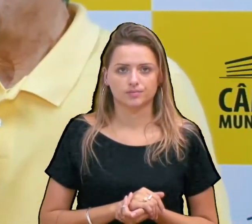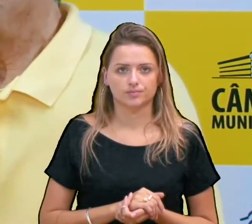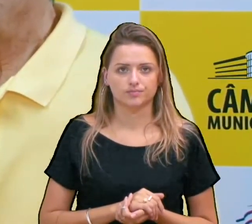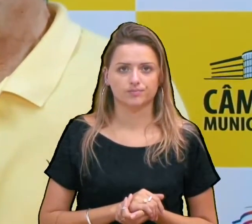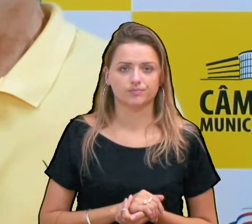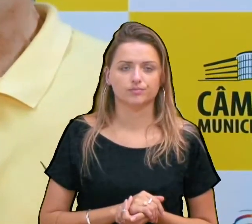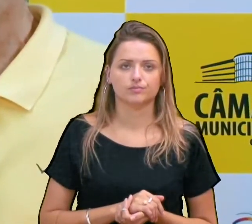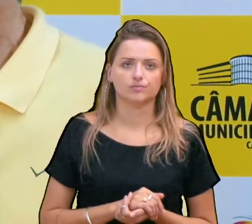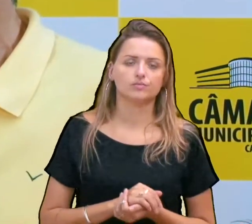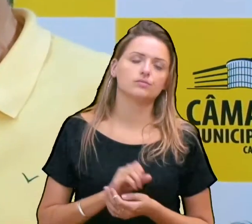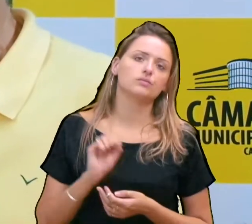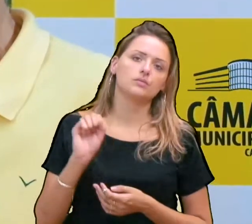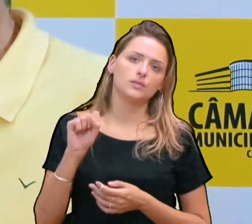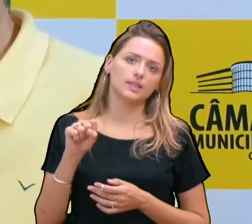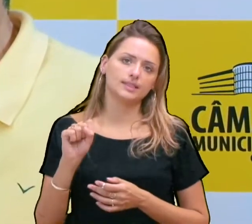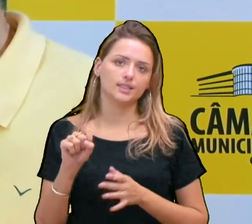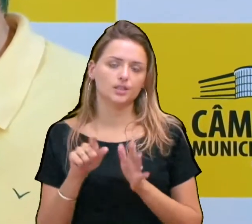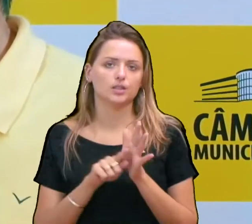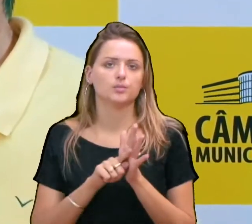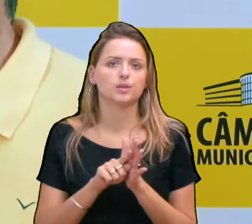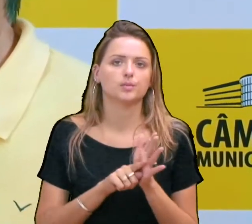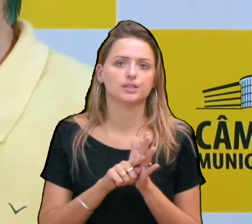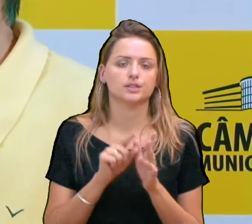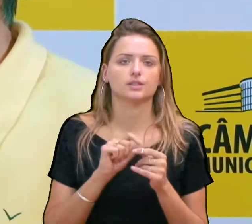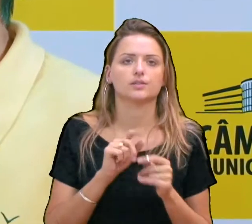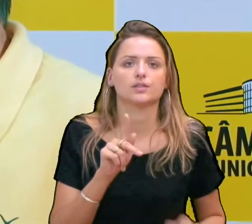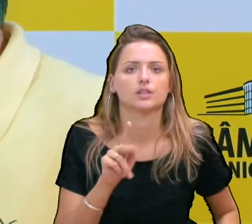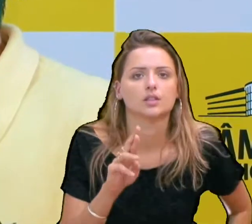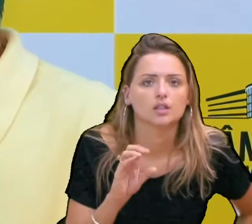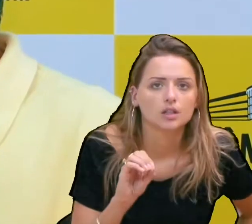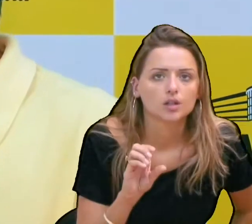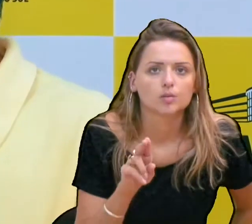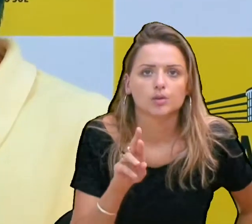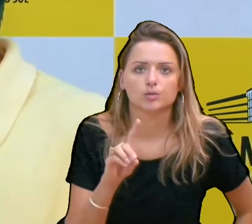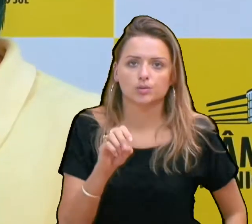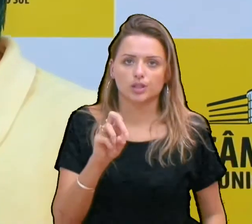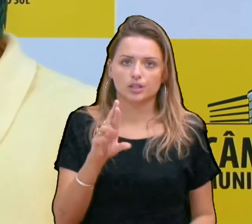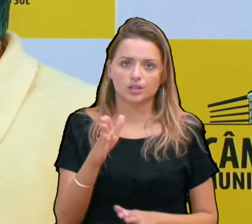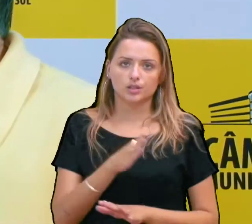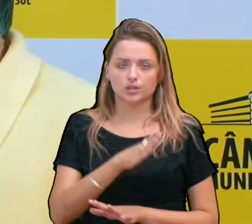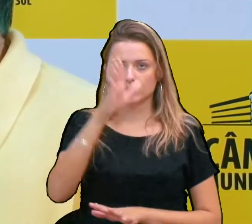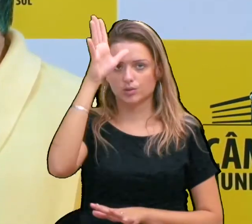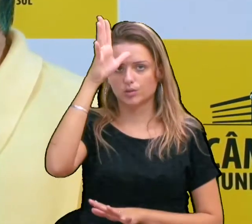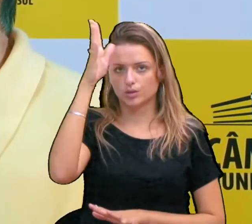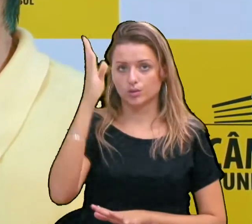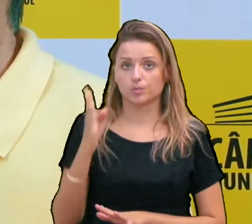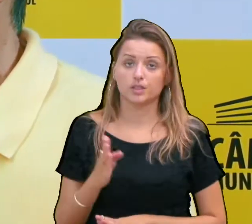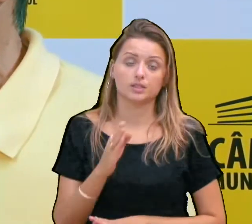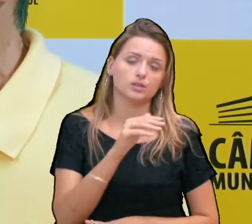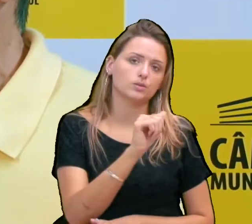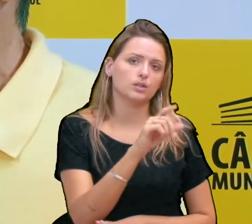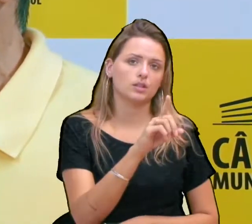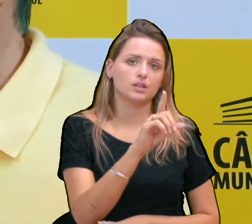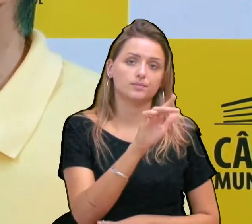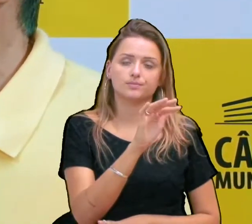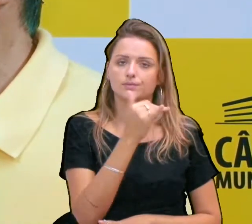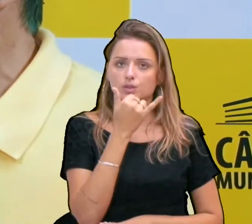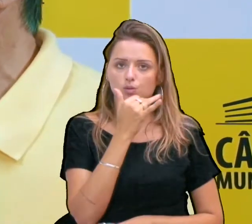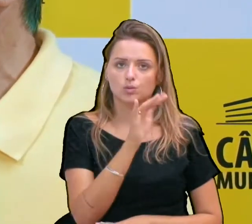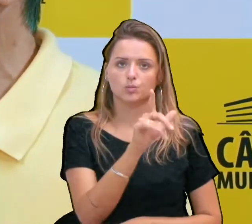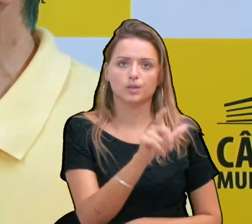Olha, é uma pesquisa que foi feita pelo Procurador da República, o Dr. Vladimir Aras, aonde